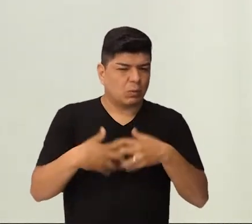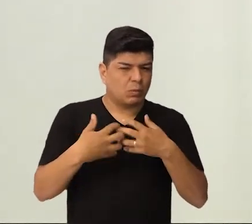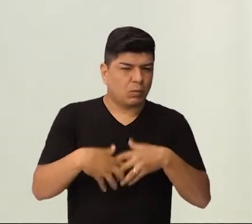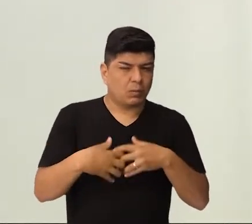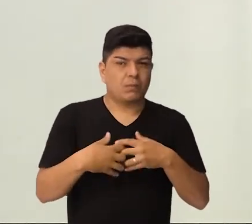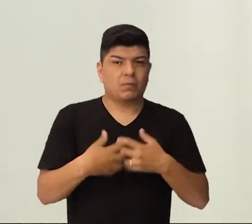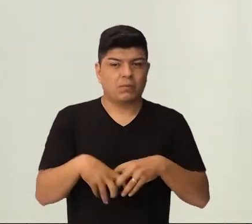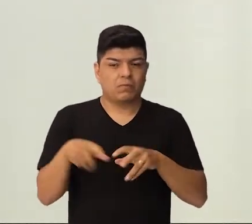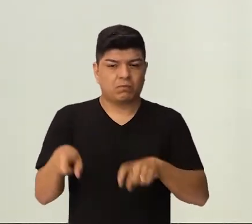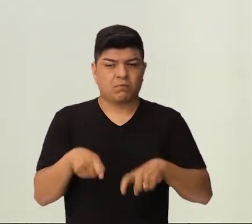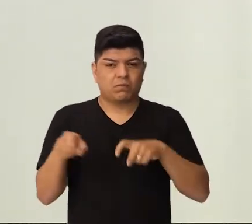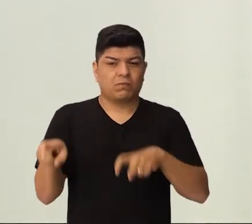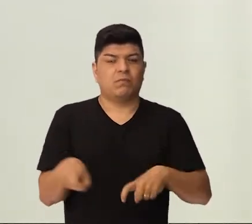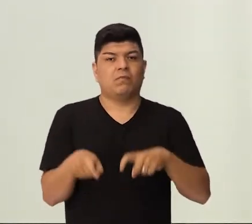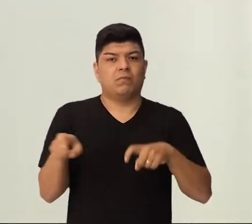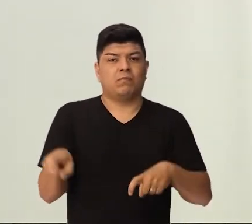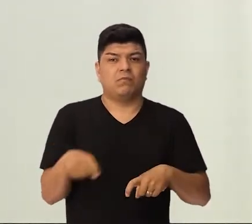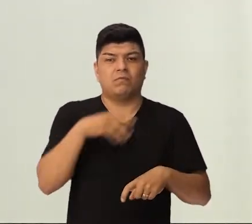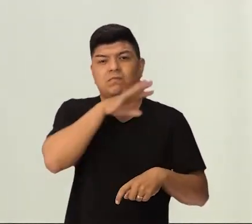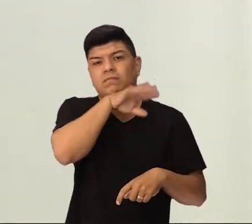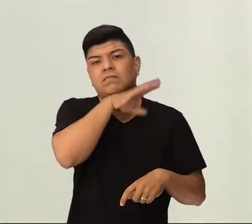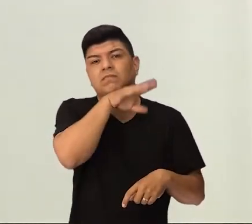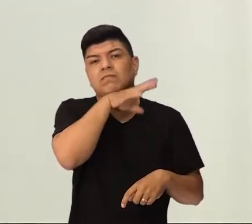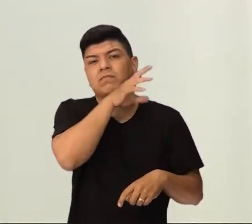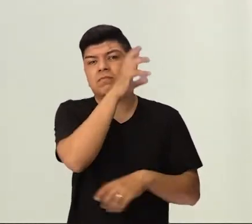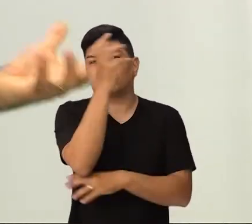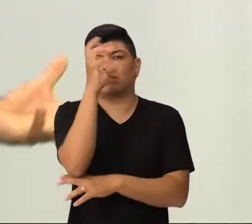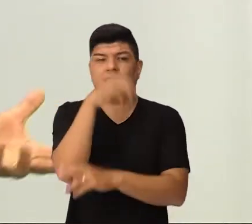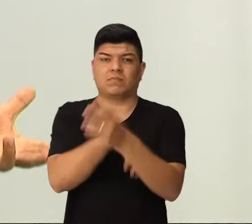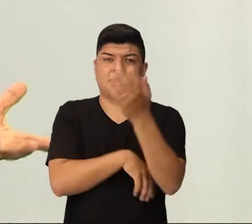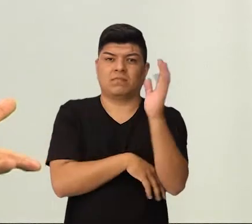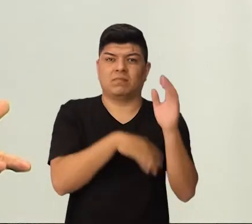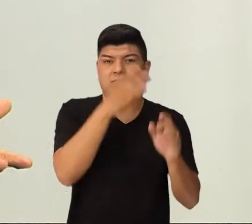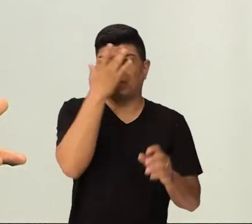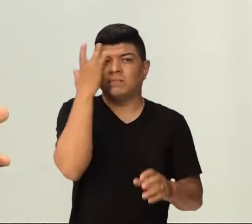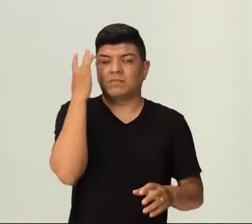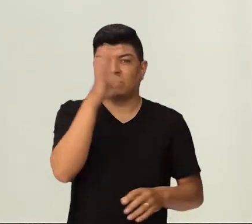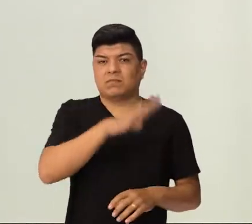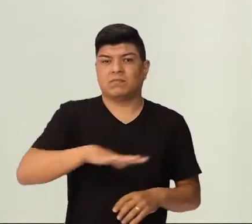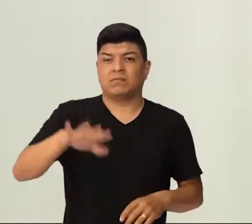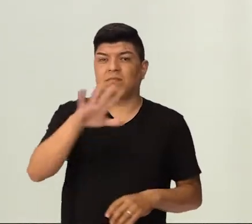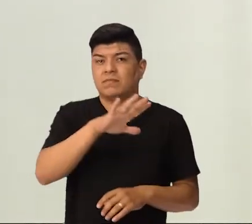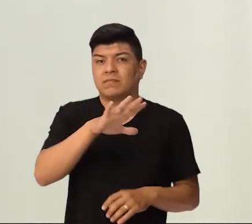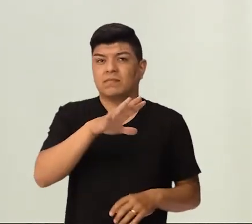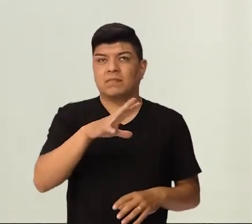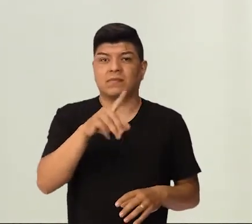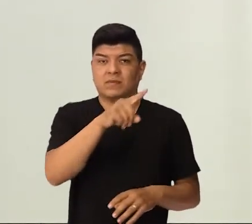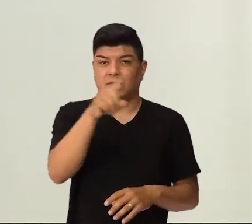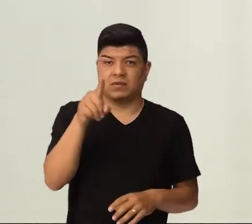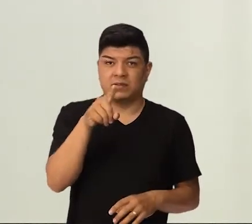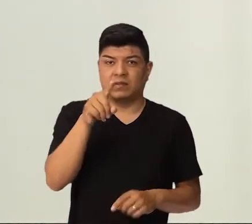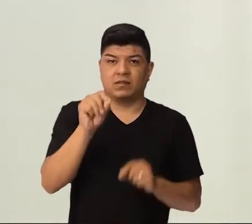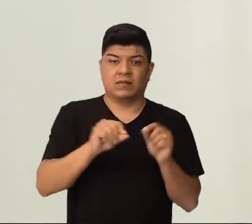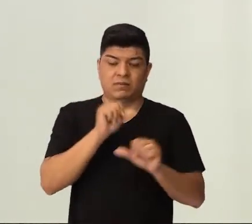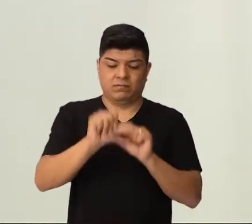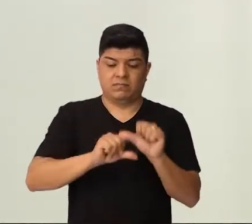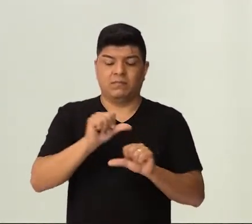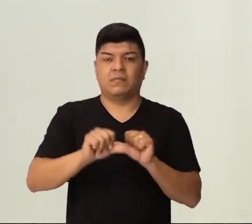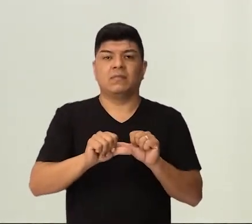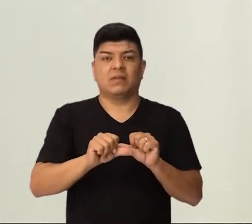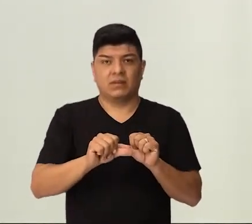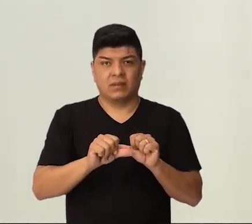né? Para a agricultura, para os animais, para a vegetação, para as pessoas de um modo geral? Então, quando você tratar de